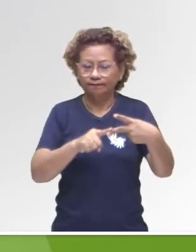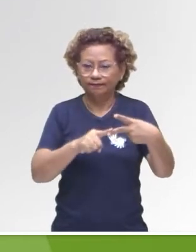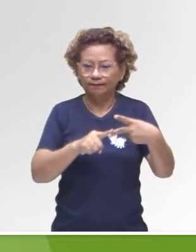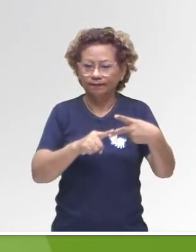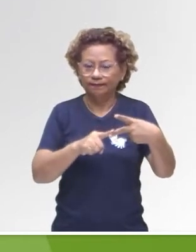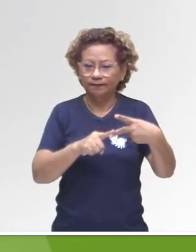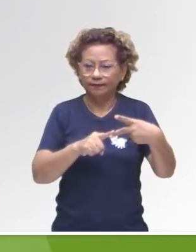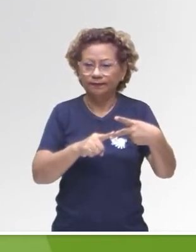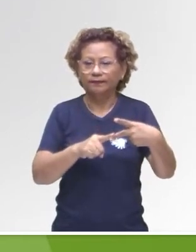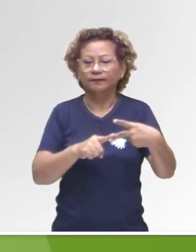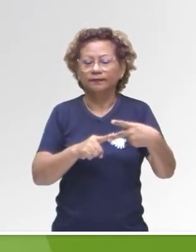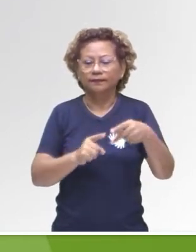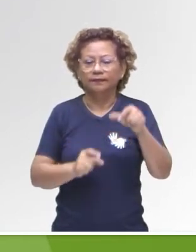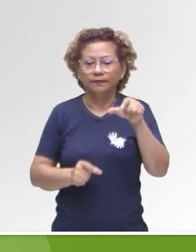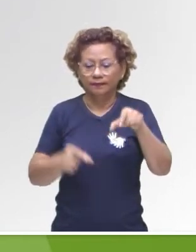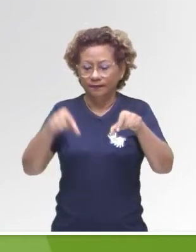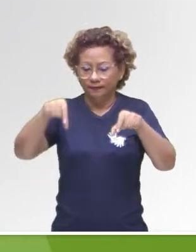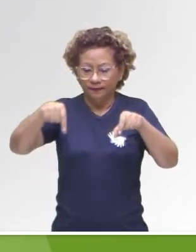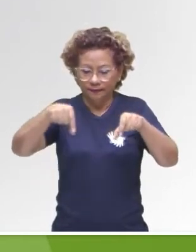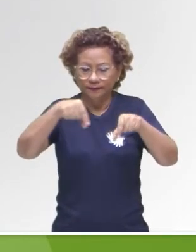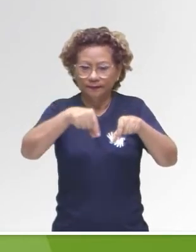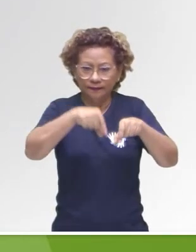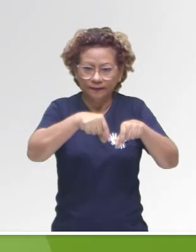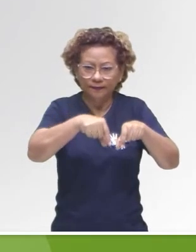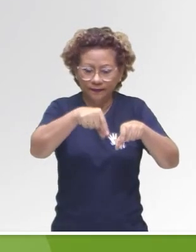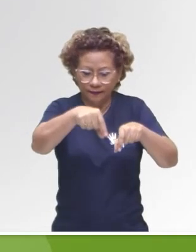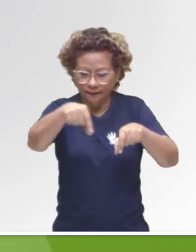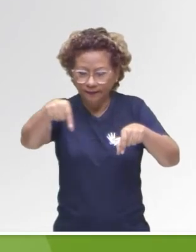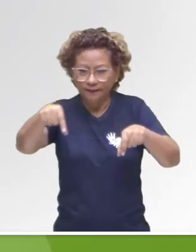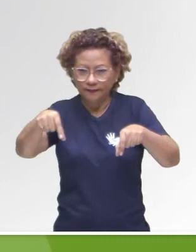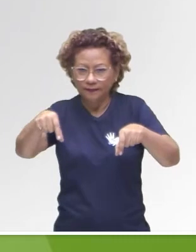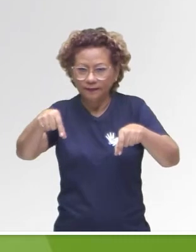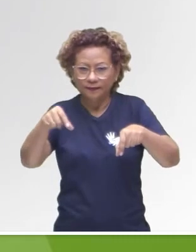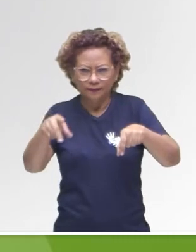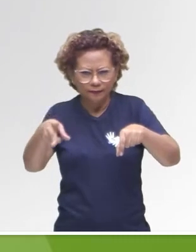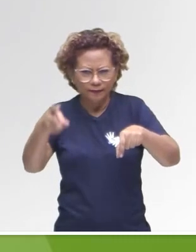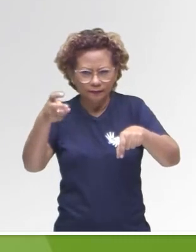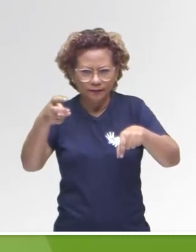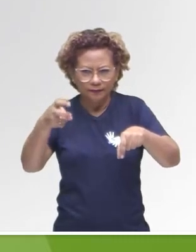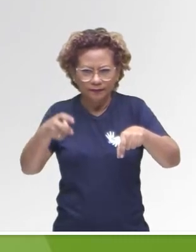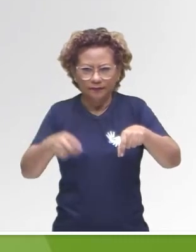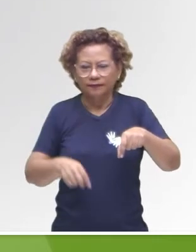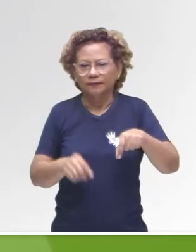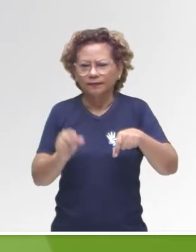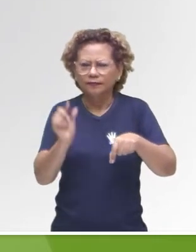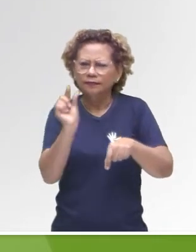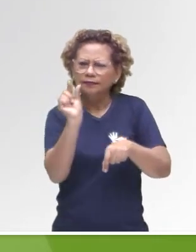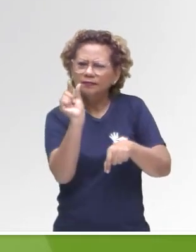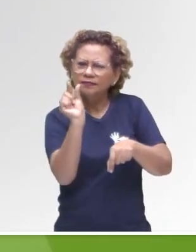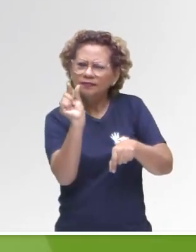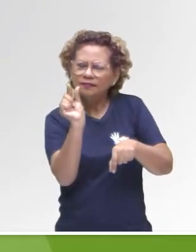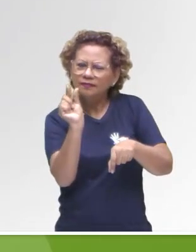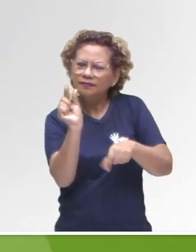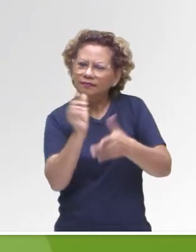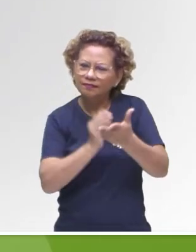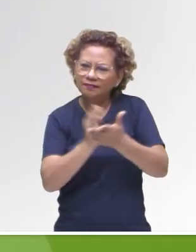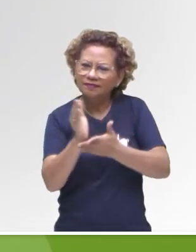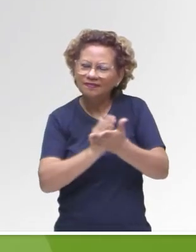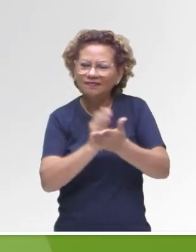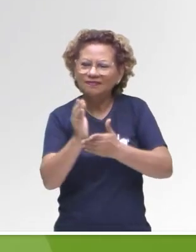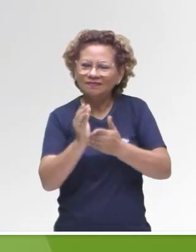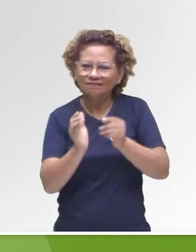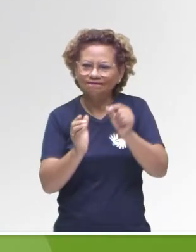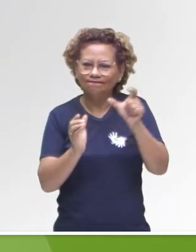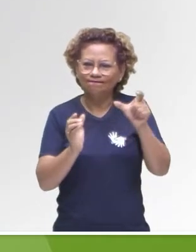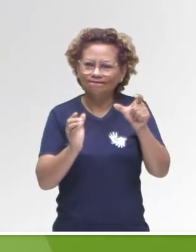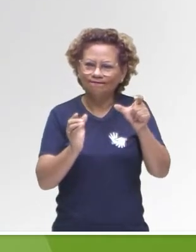os capacitores são esses dispositivos elétricos, certo? Que têm a capacidade, então, de acumular carga